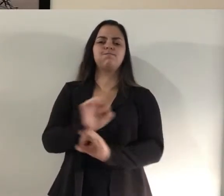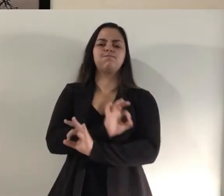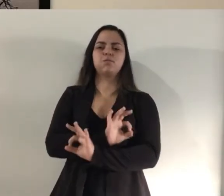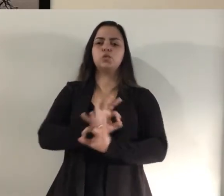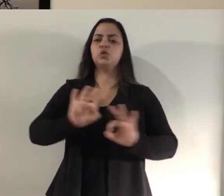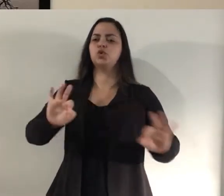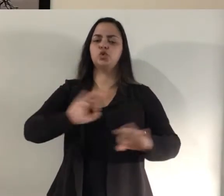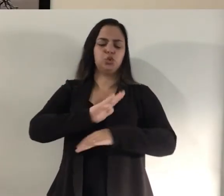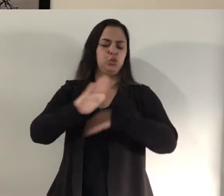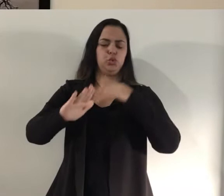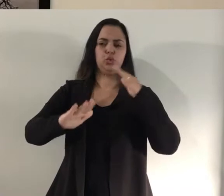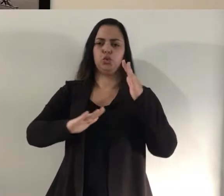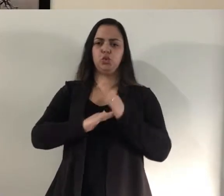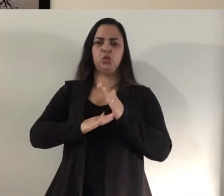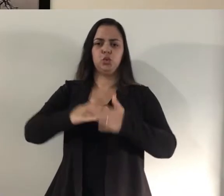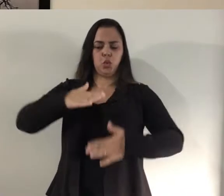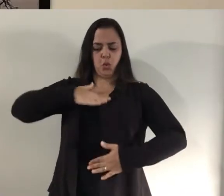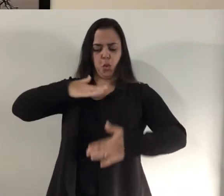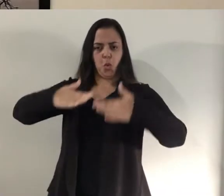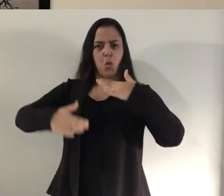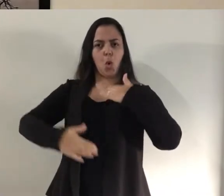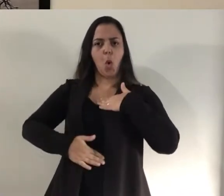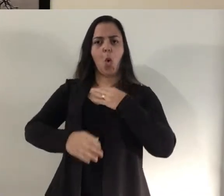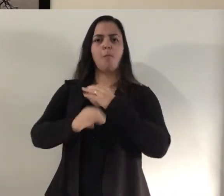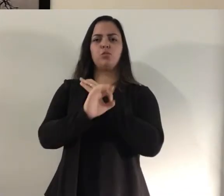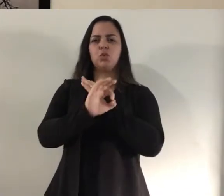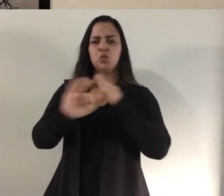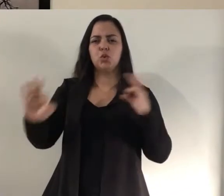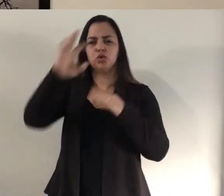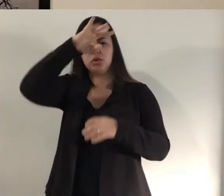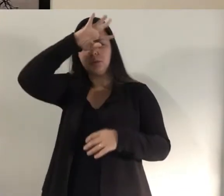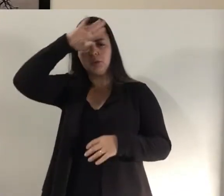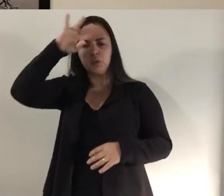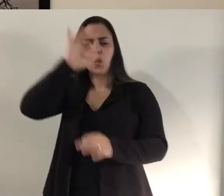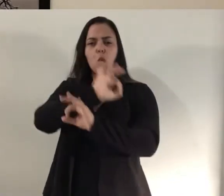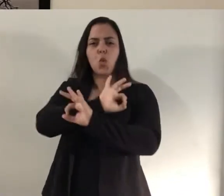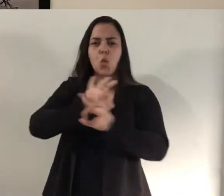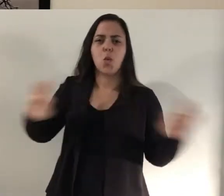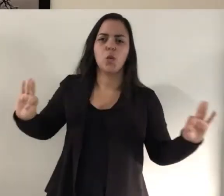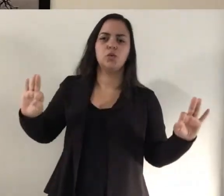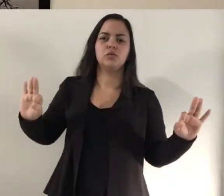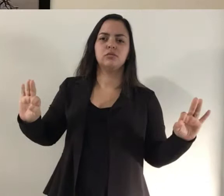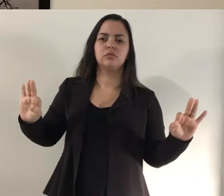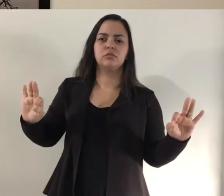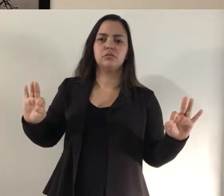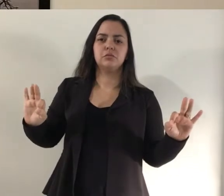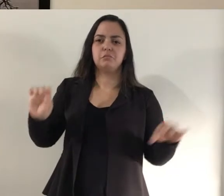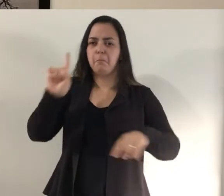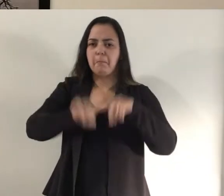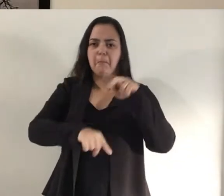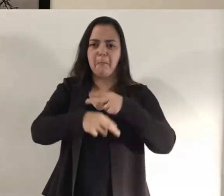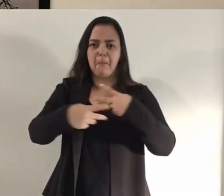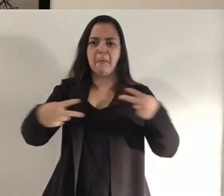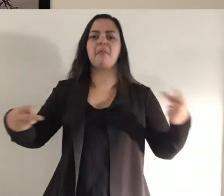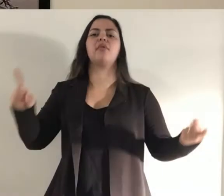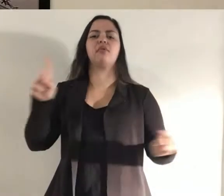bem fisicamente, de estar bem espiritualmente e materialmente. Essa realidade, alguns comentaristas falam